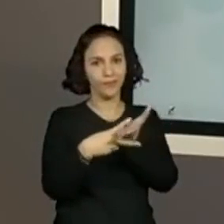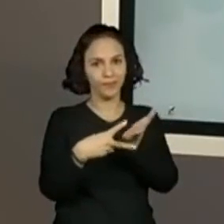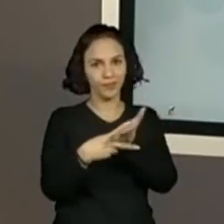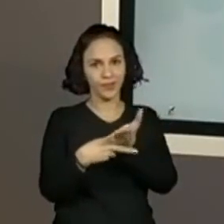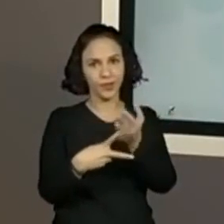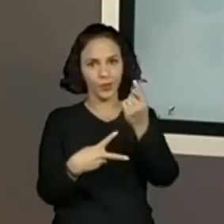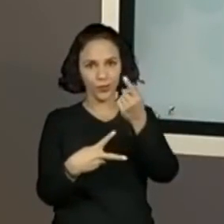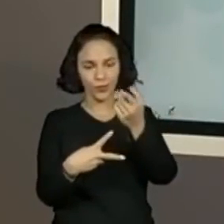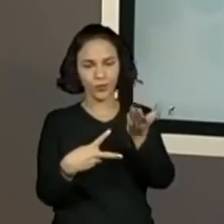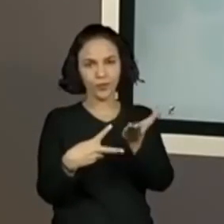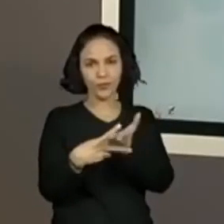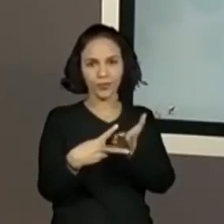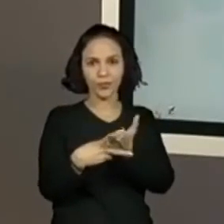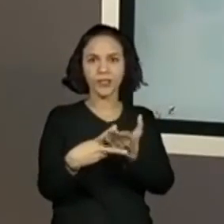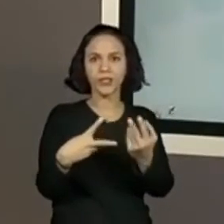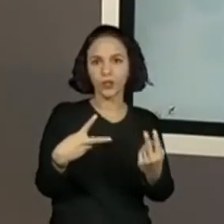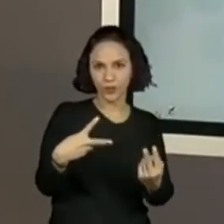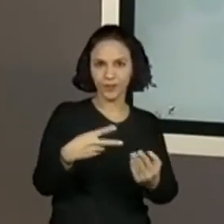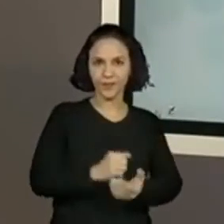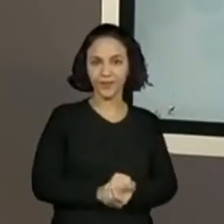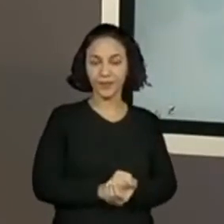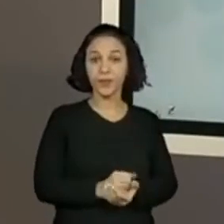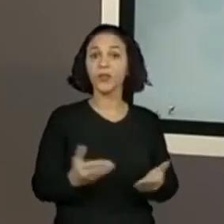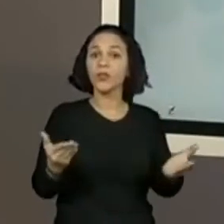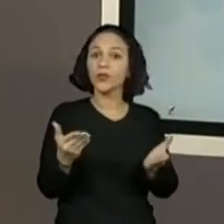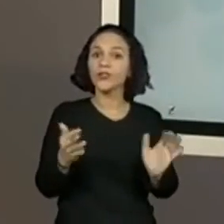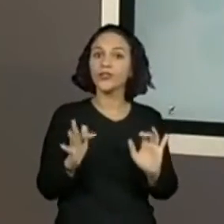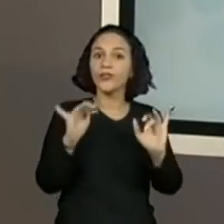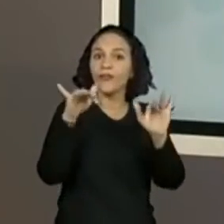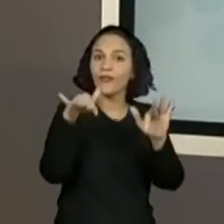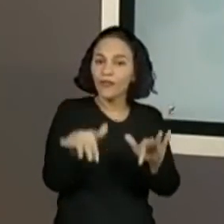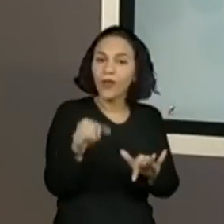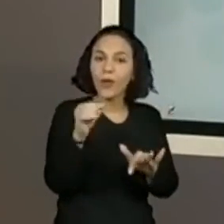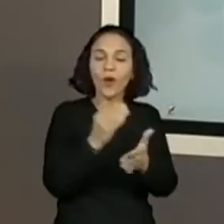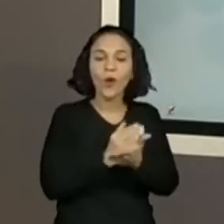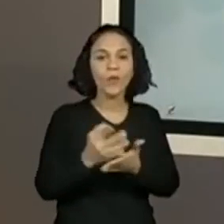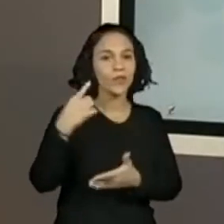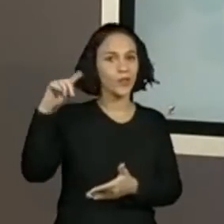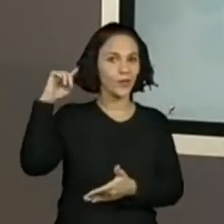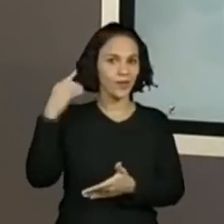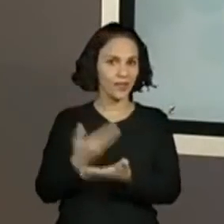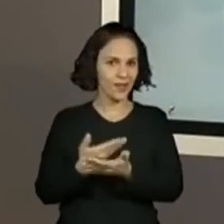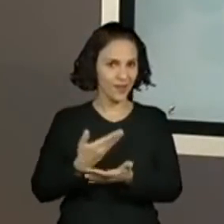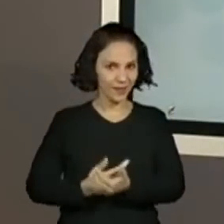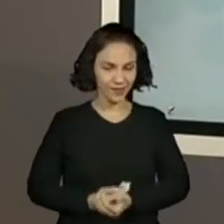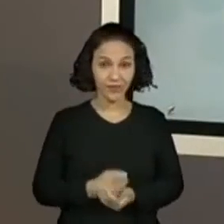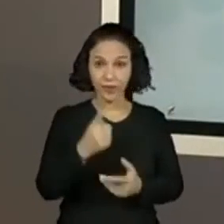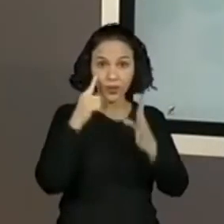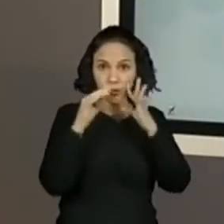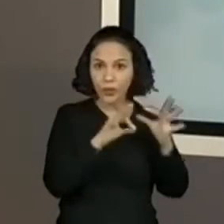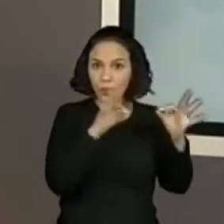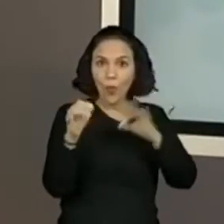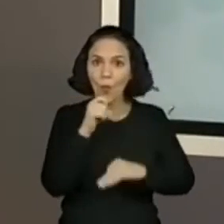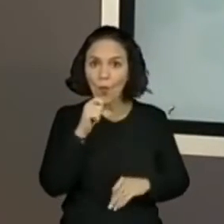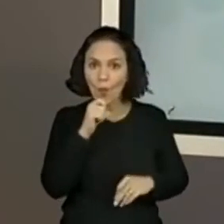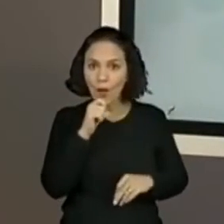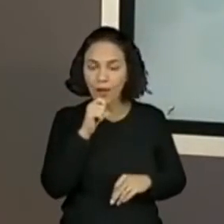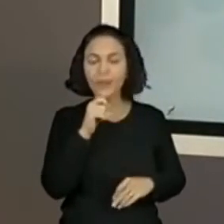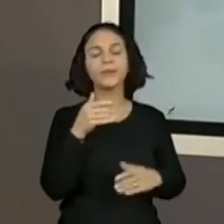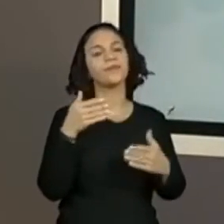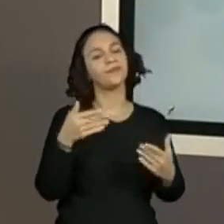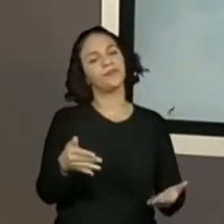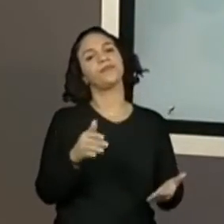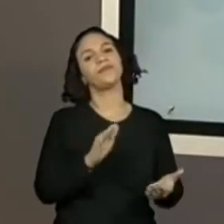vamos finalizar o que a gente começou na aula anterior. Para quem não acompanhou a aula ontem, nós estamos fazendo